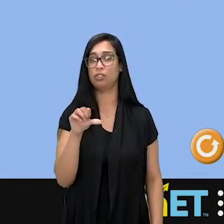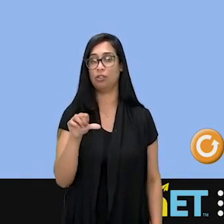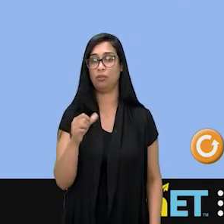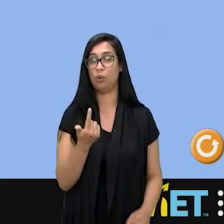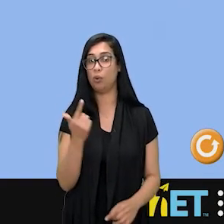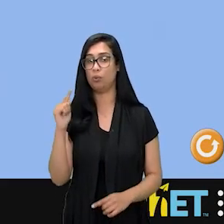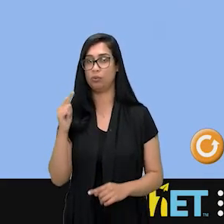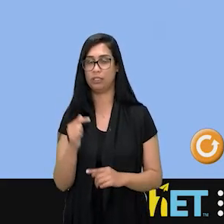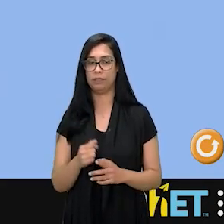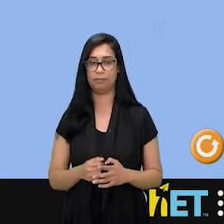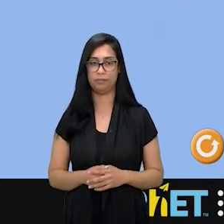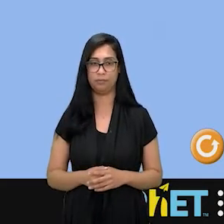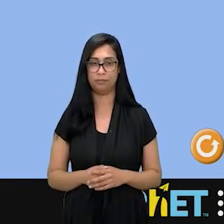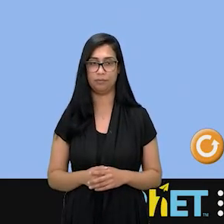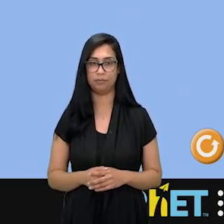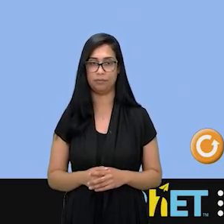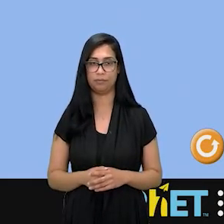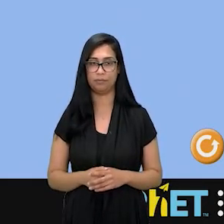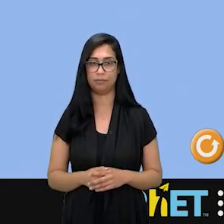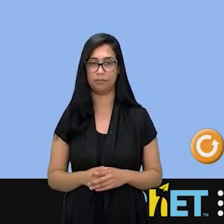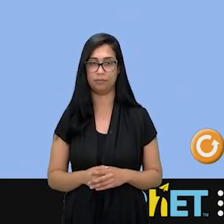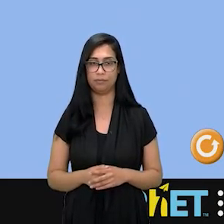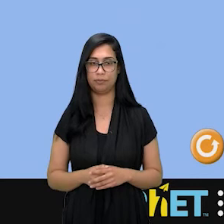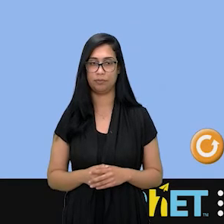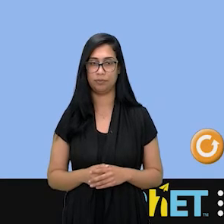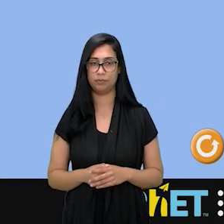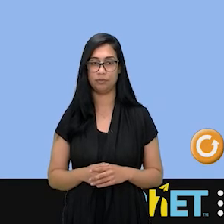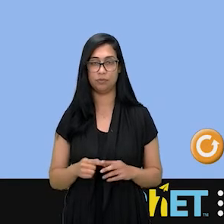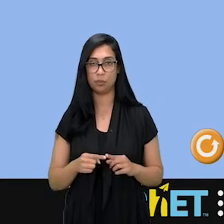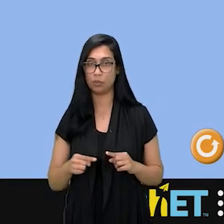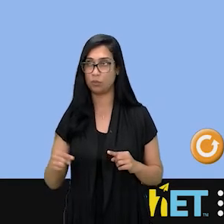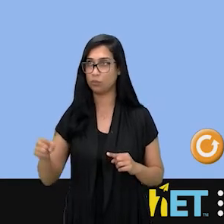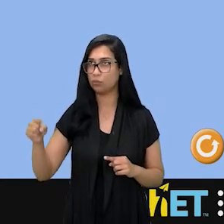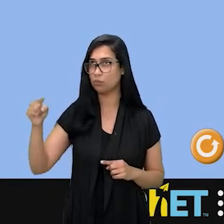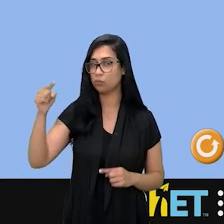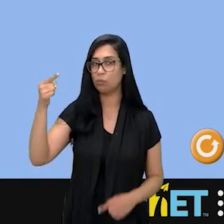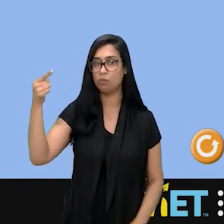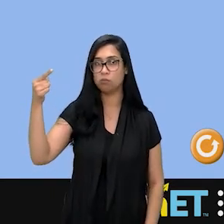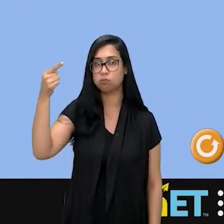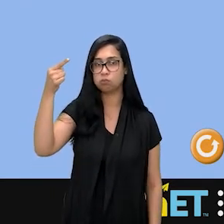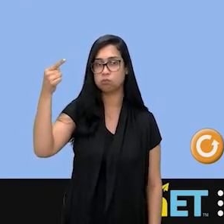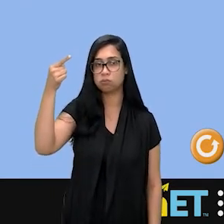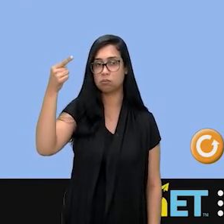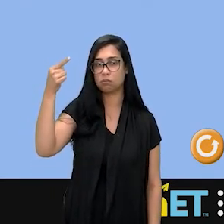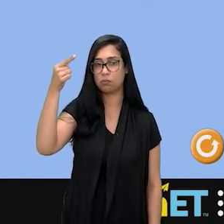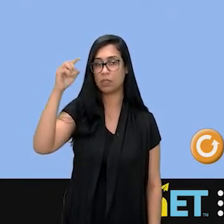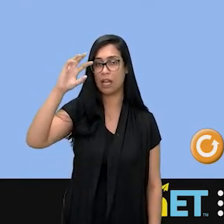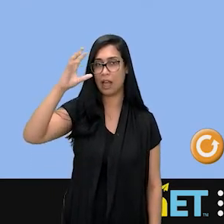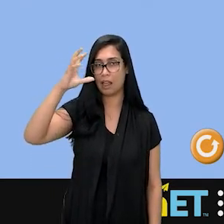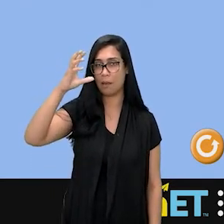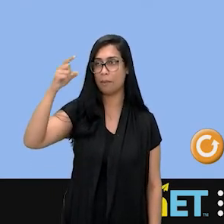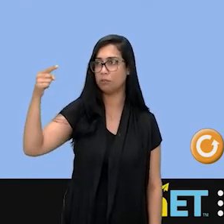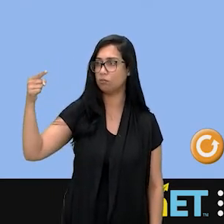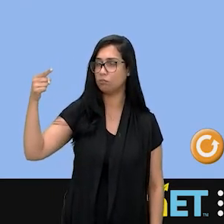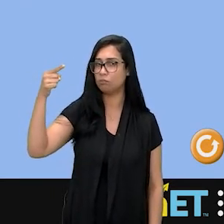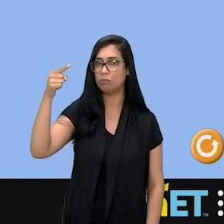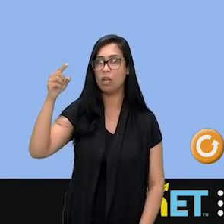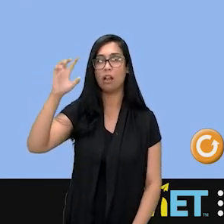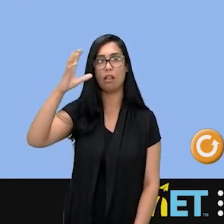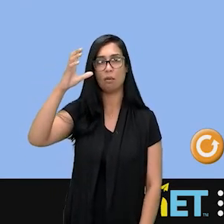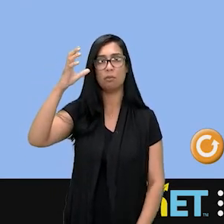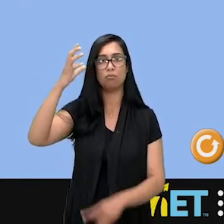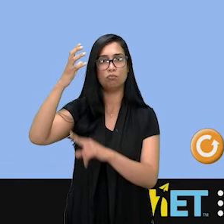ó. A outra tensão lá em cima. Opa, não consegui colocar. A lâmpada tá aqui embaixo.